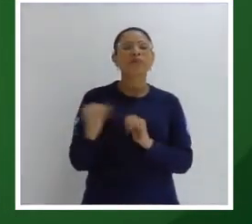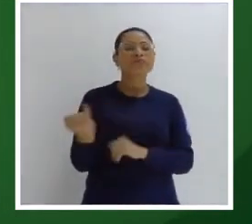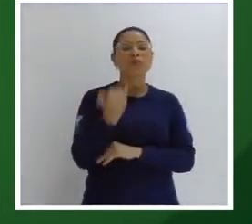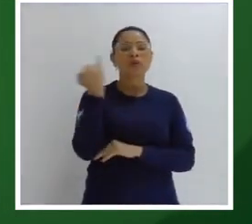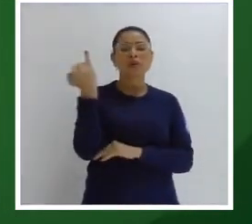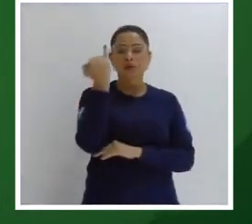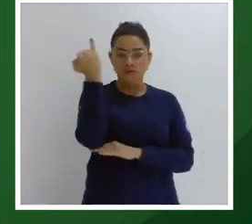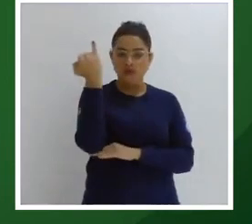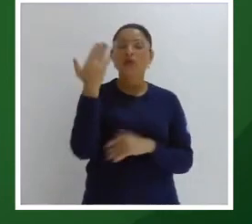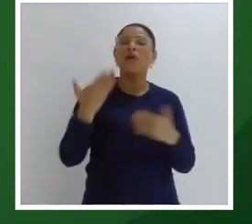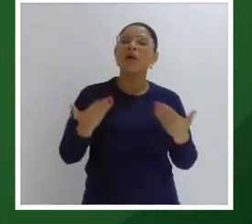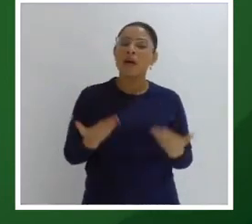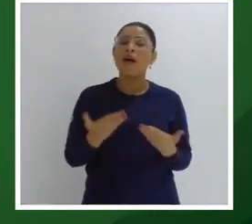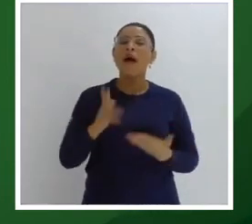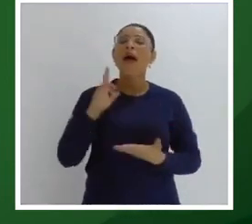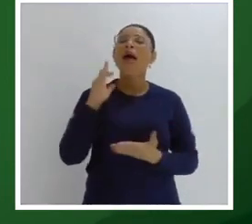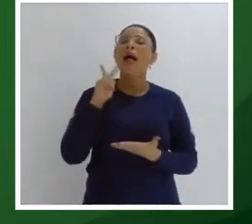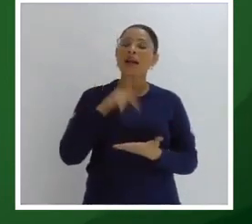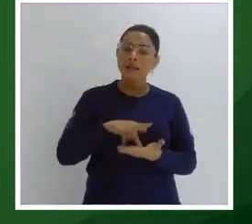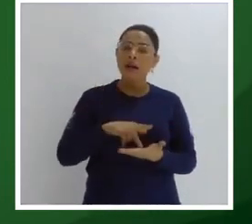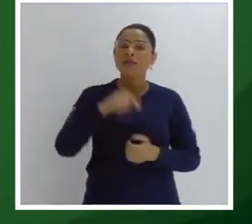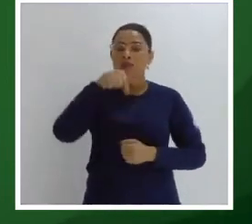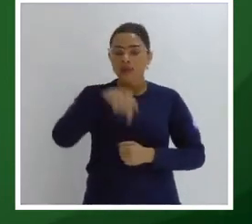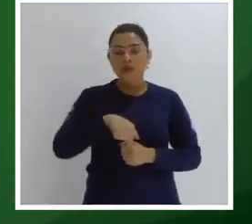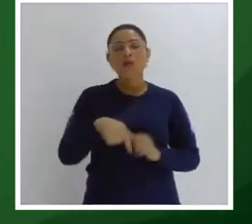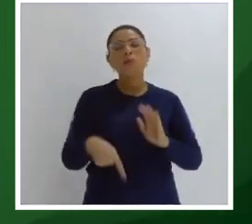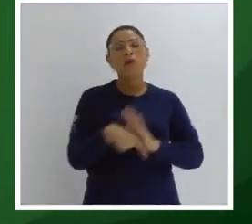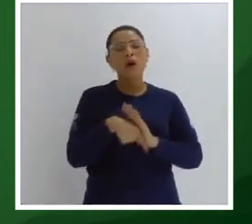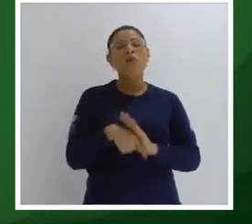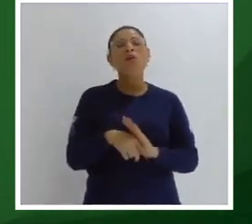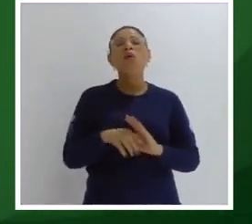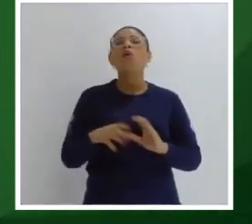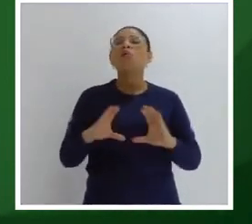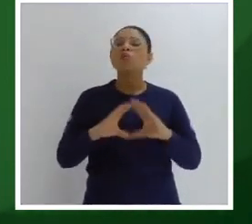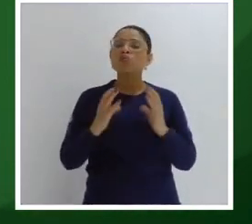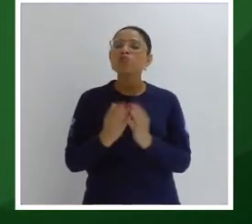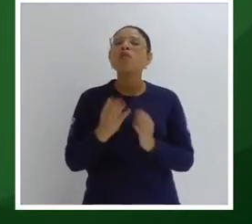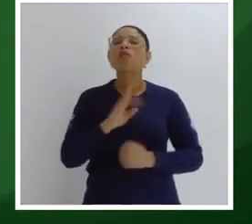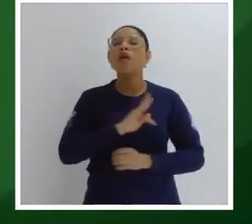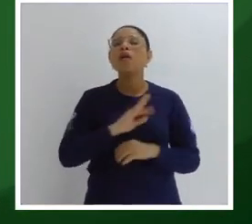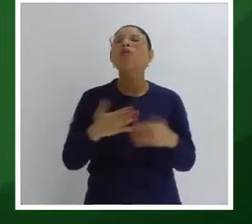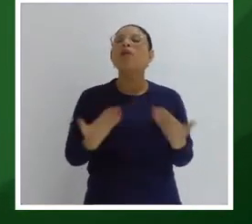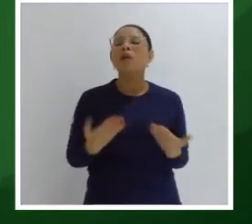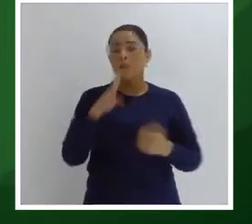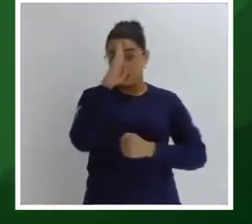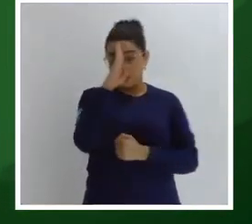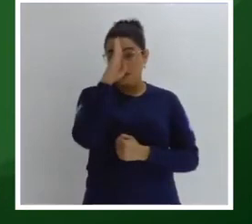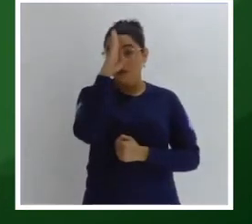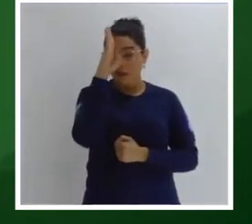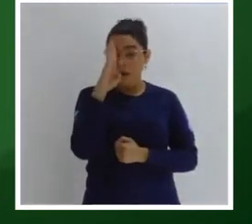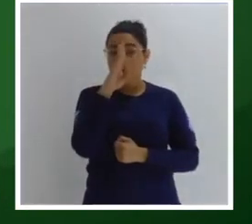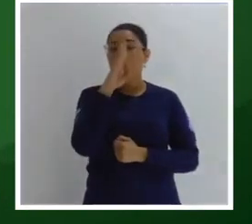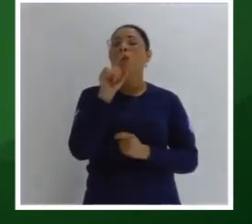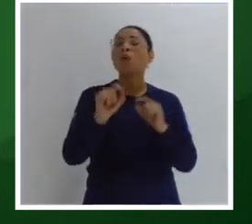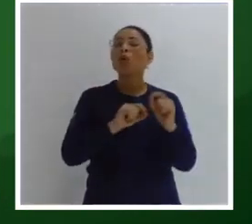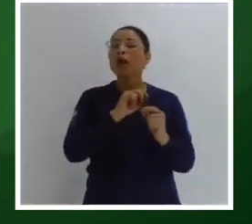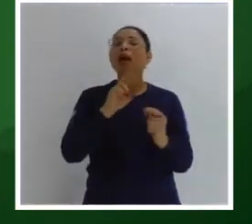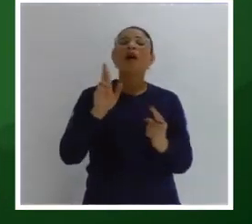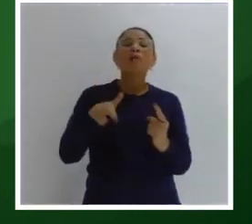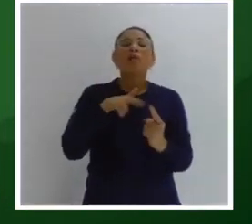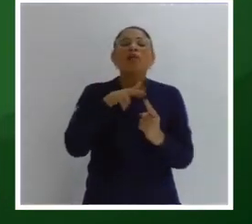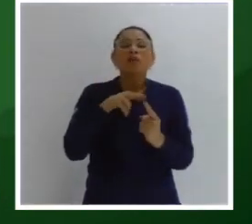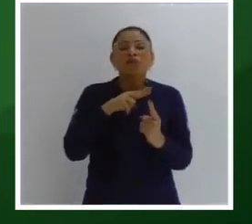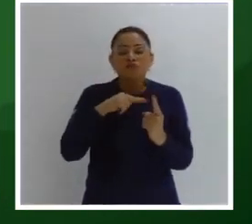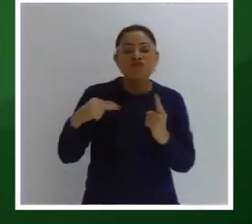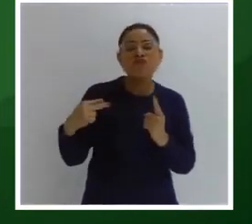tem tudo a ver inclusive com a realidade aqui do fórum embora lateralmente porque uma das principais perspectivas e objetivas